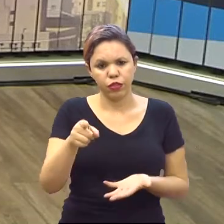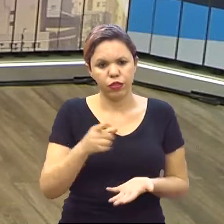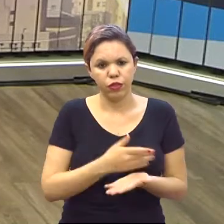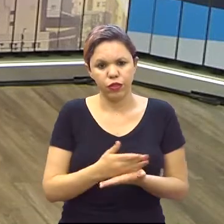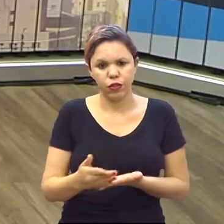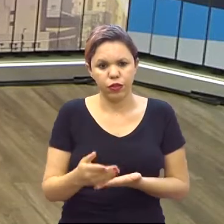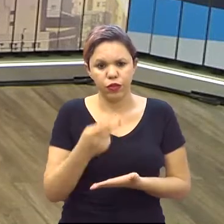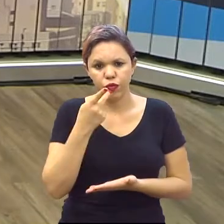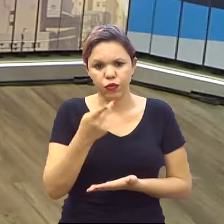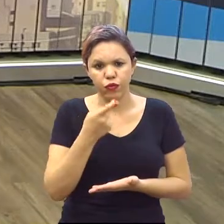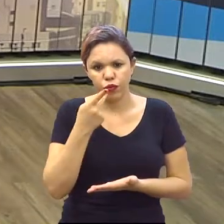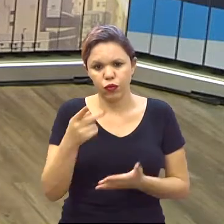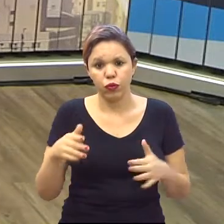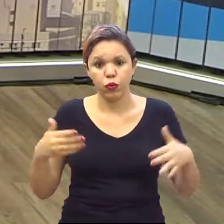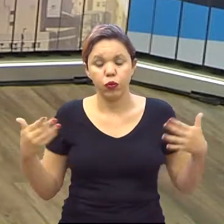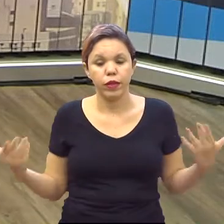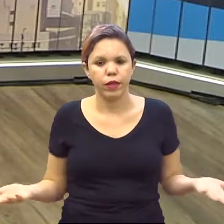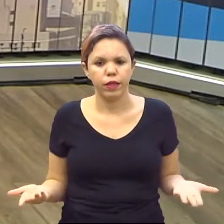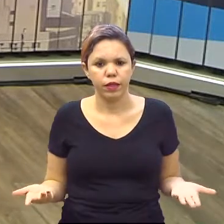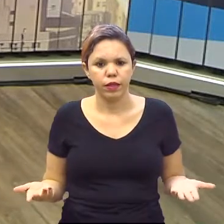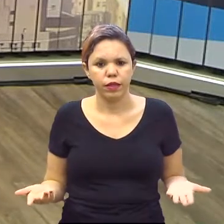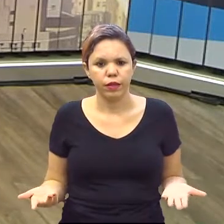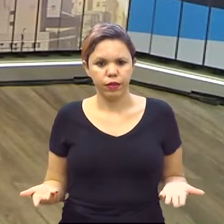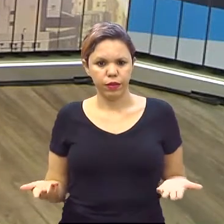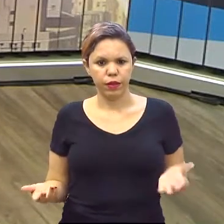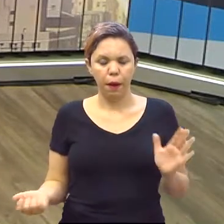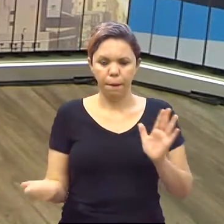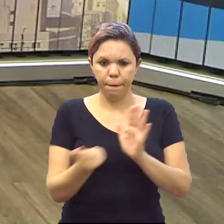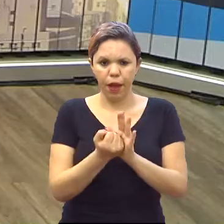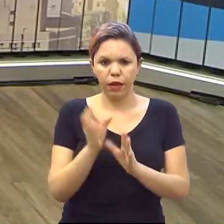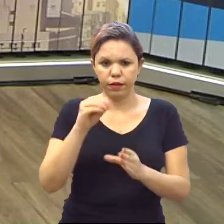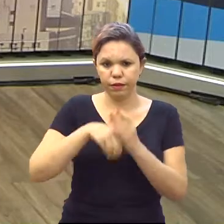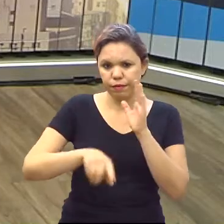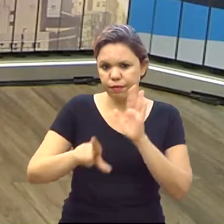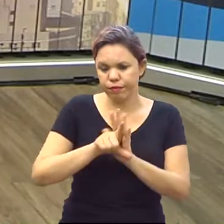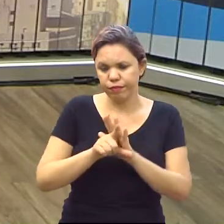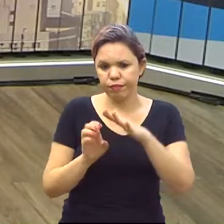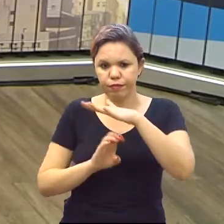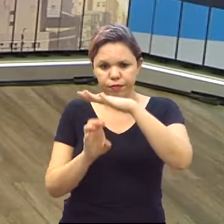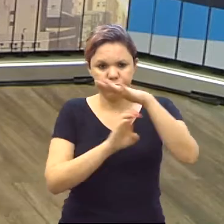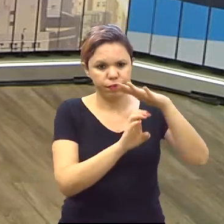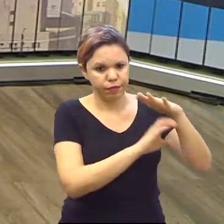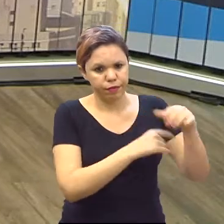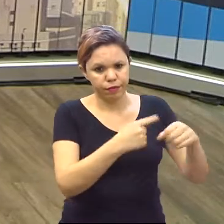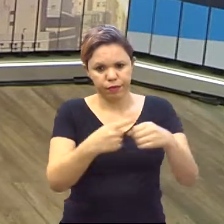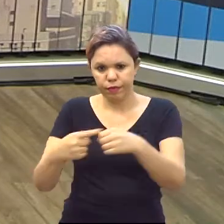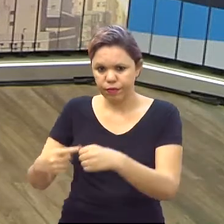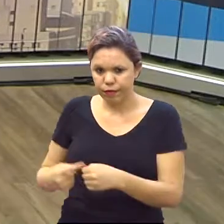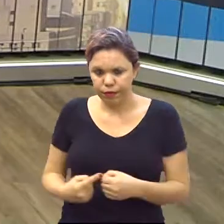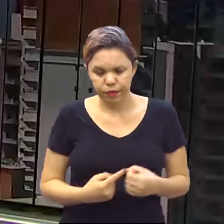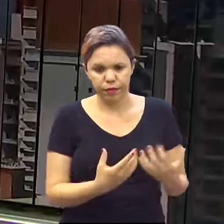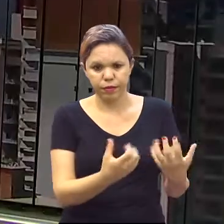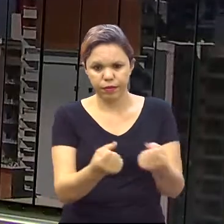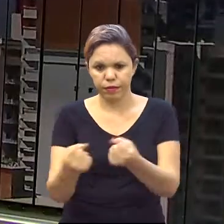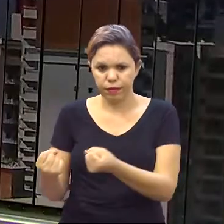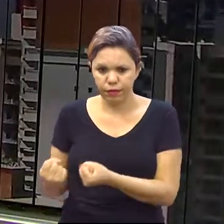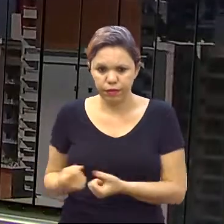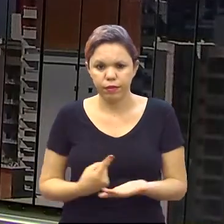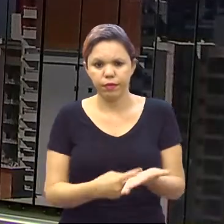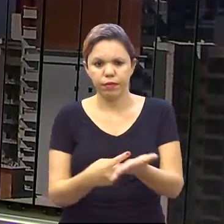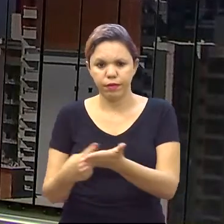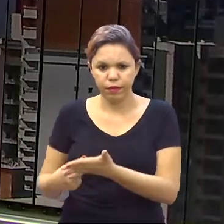Eu queria já que você iniciasse falando quais são esses marcos legais que as empresas e municípios